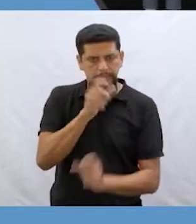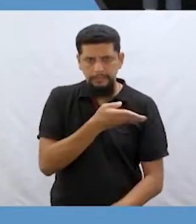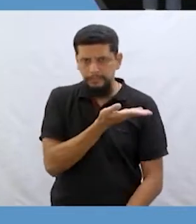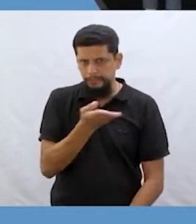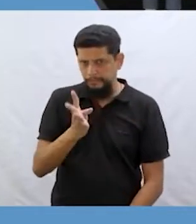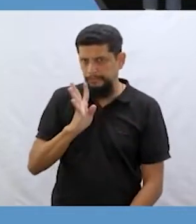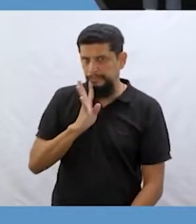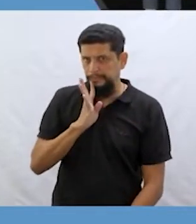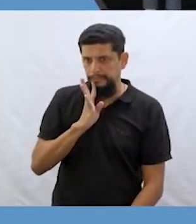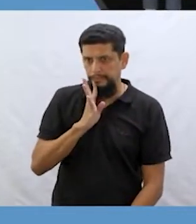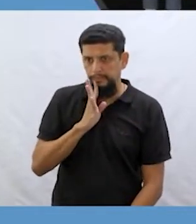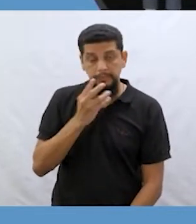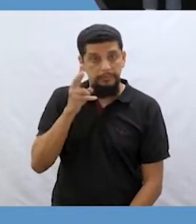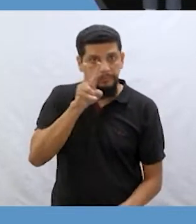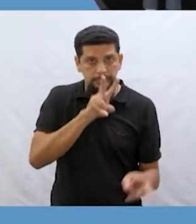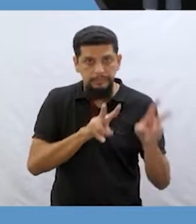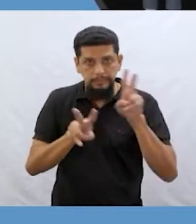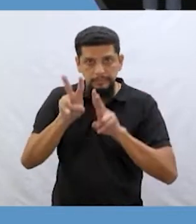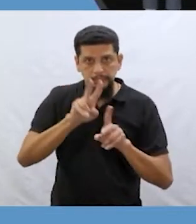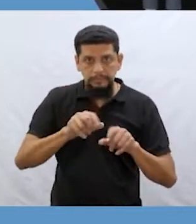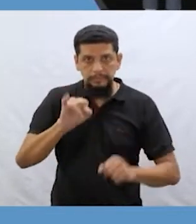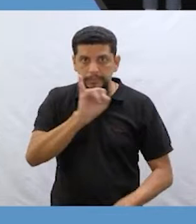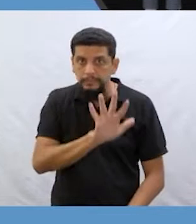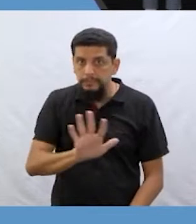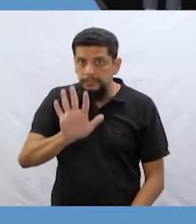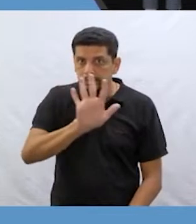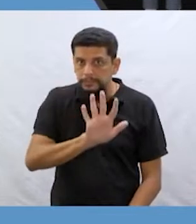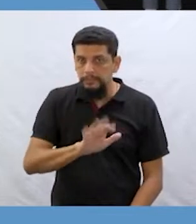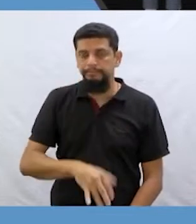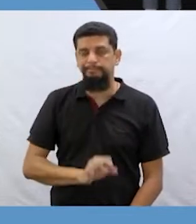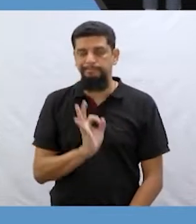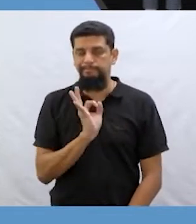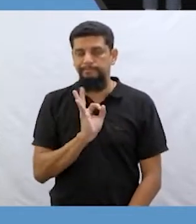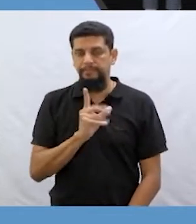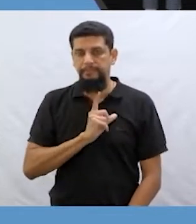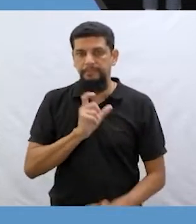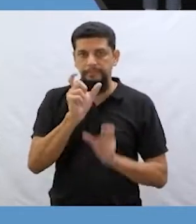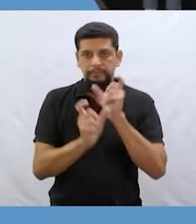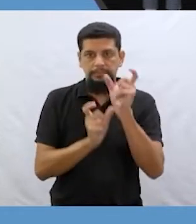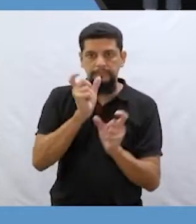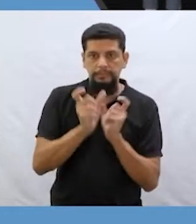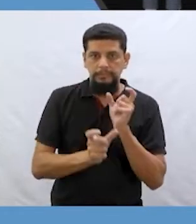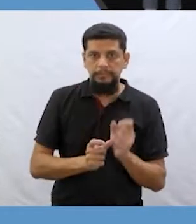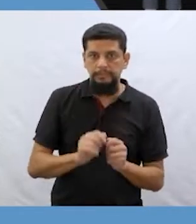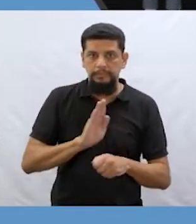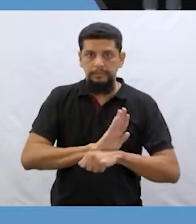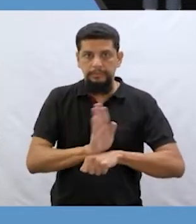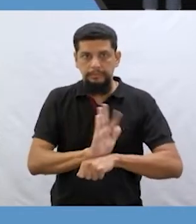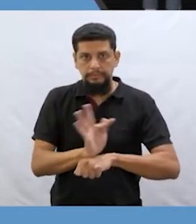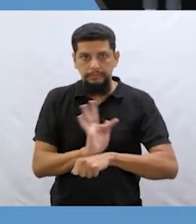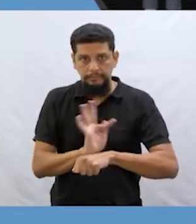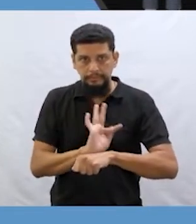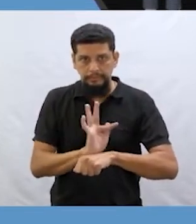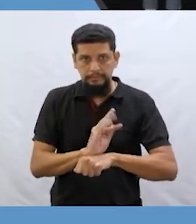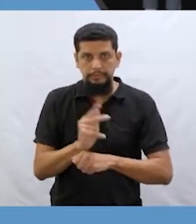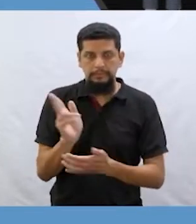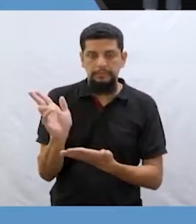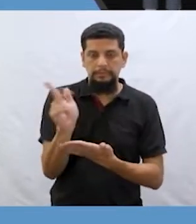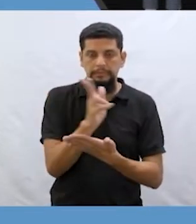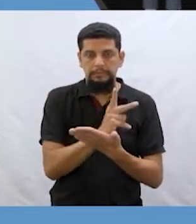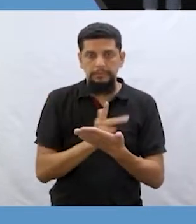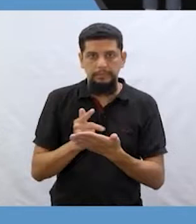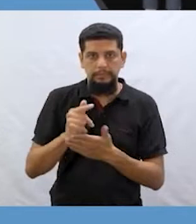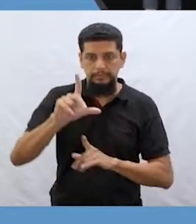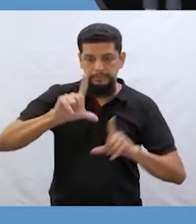personagens. Você conhece? Dá uma boa olhada na sua tela. Ah, tem personagem de filme, de